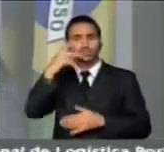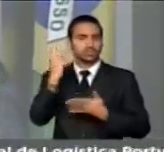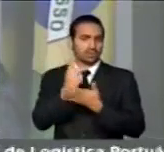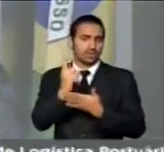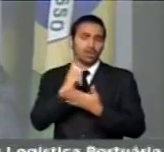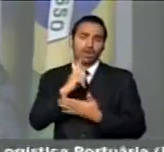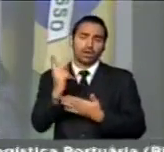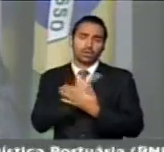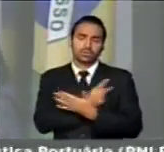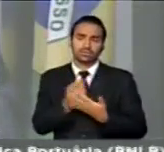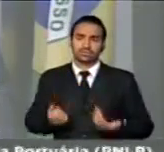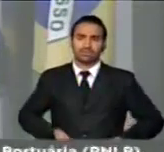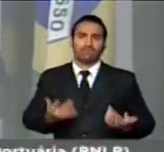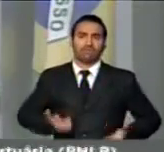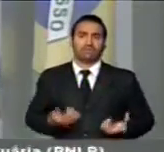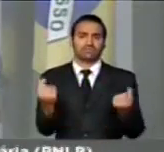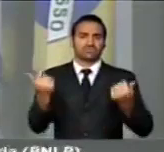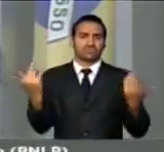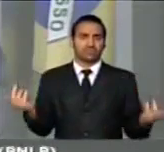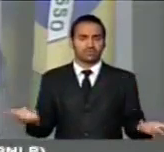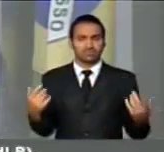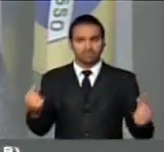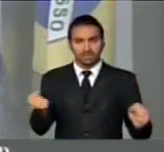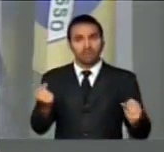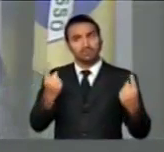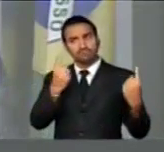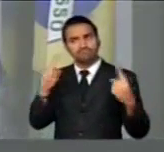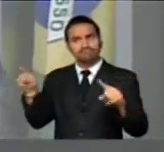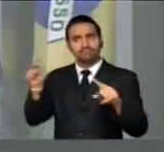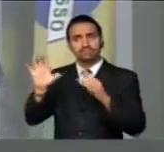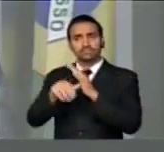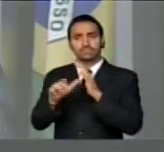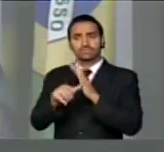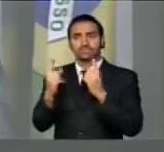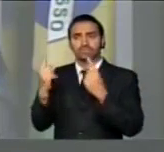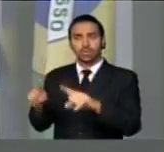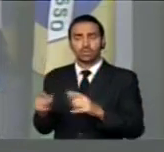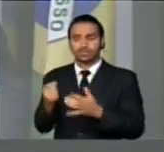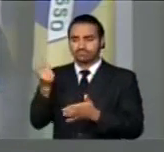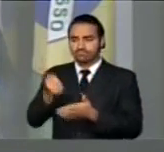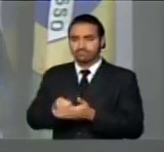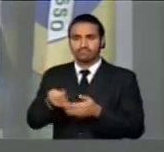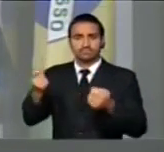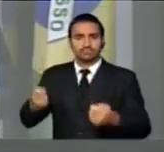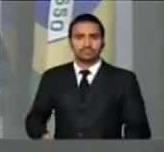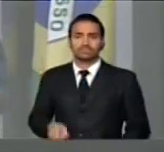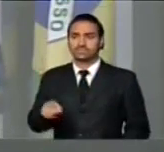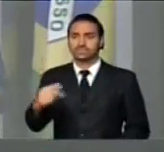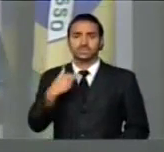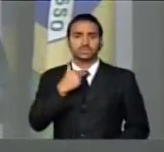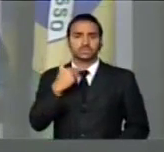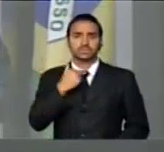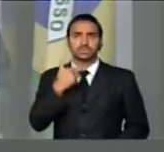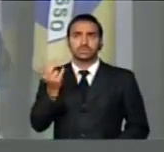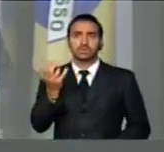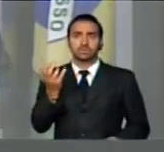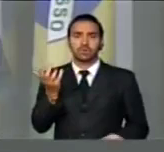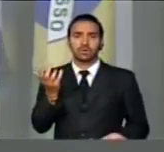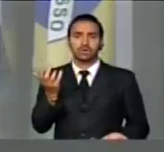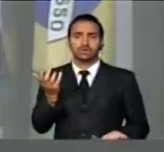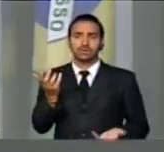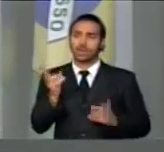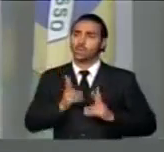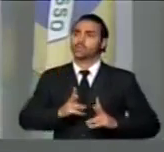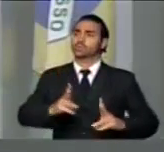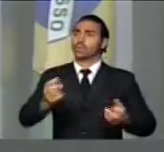sido feitos com o dinheiro público, combater a corrupção de maneira rigorosa e não perpetuar na gastança,